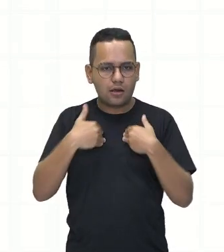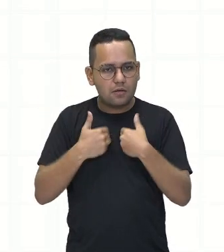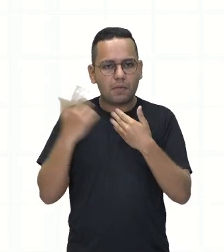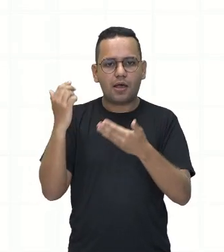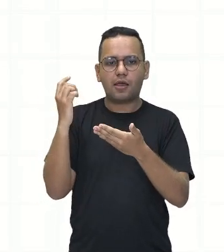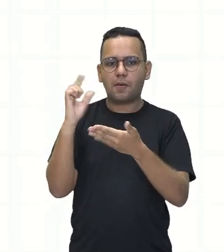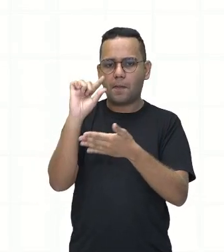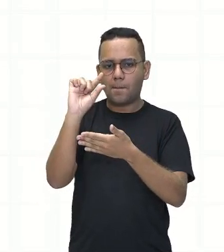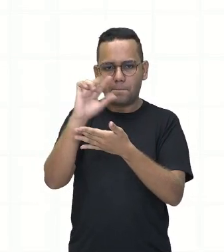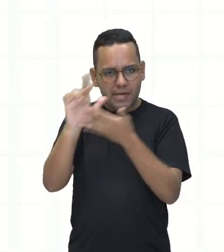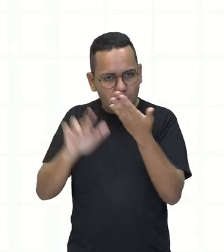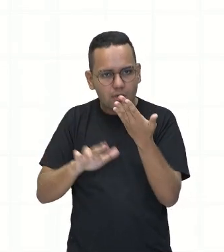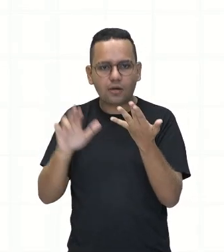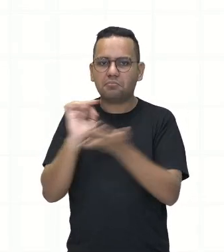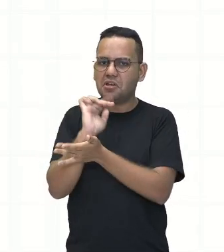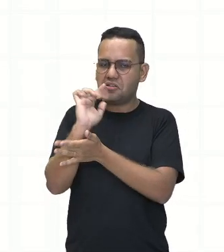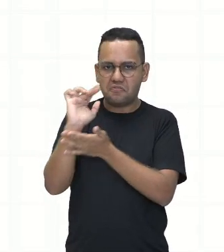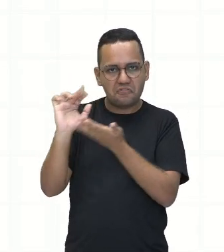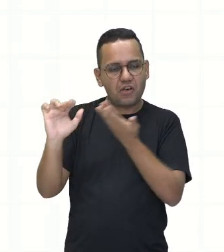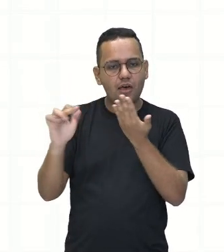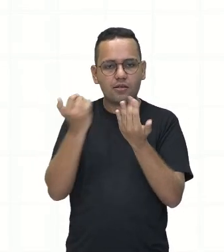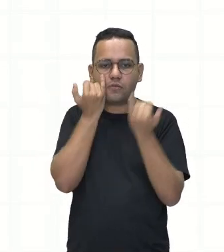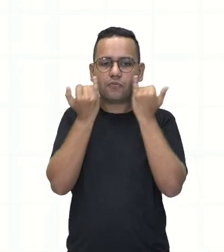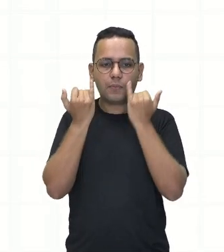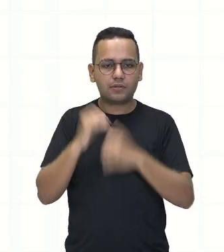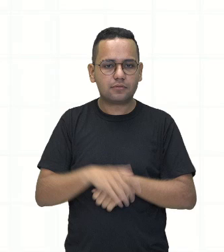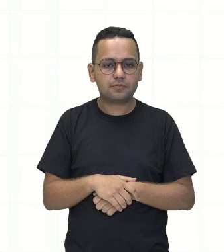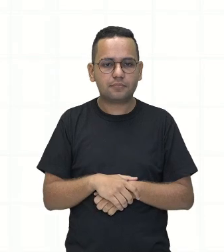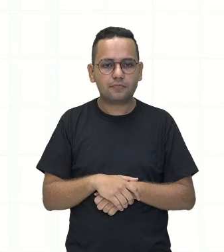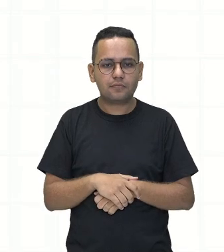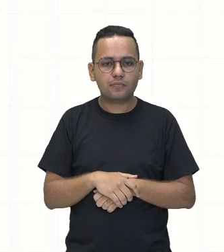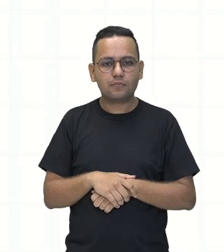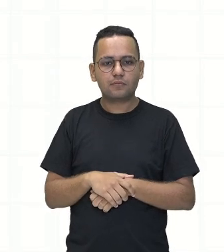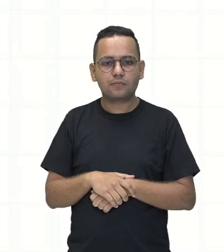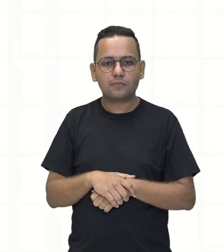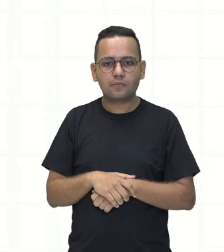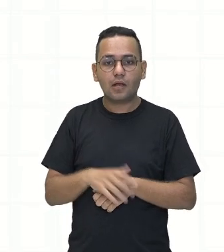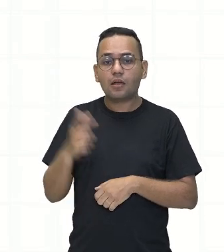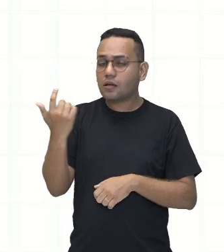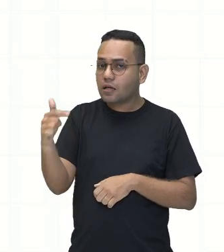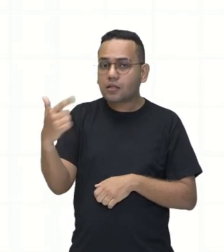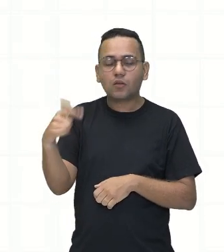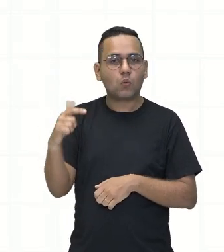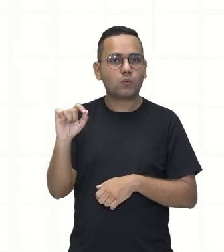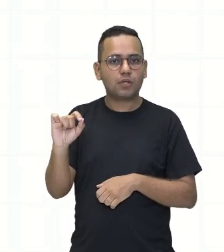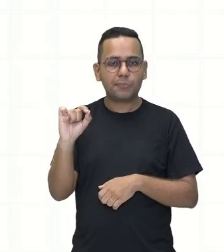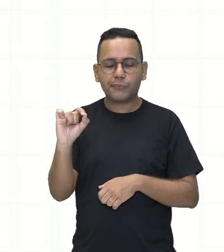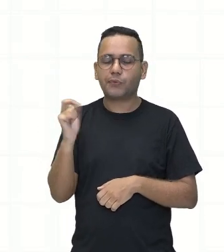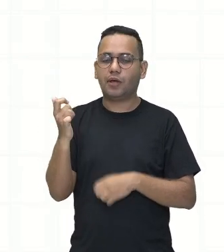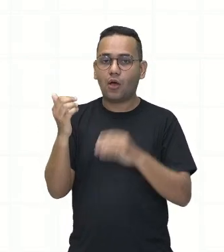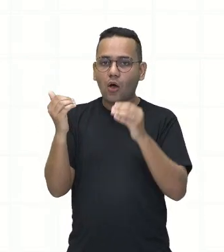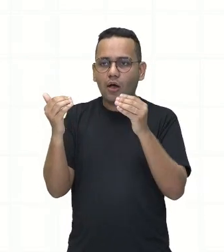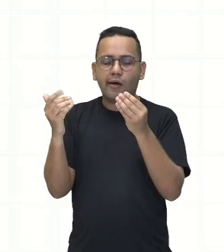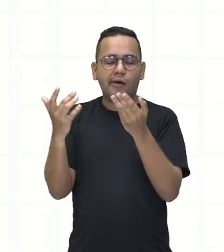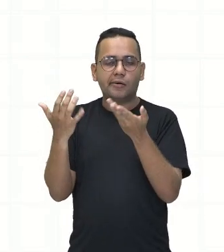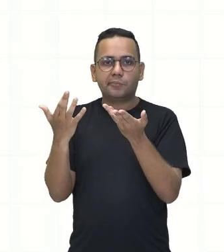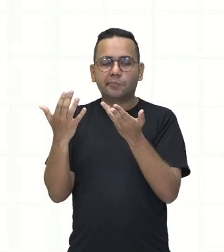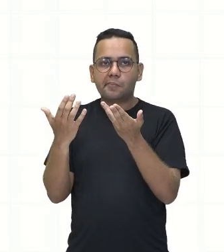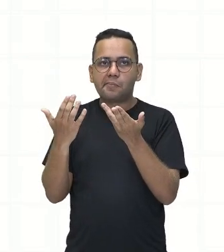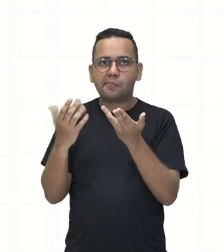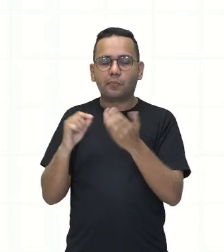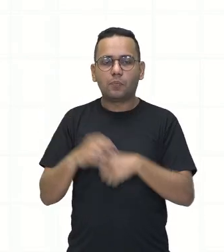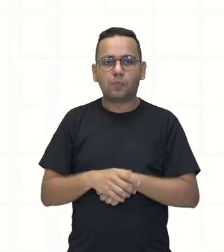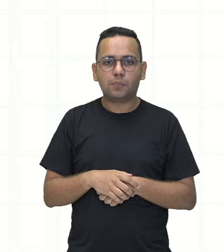associados, sem a devida autorização dos países de origem ou das comunidades